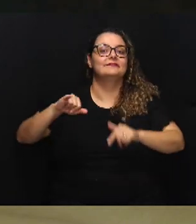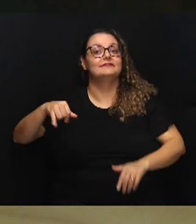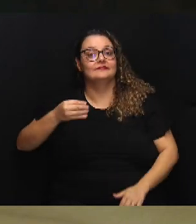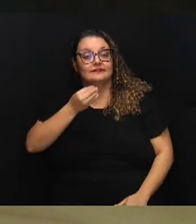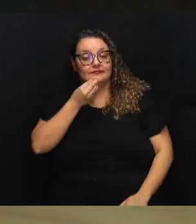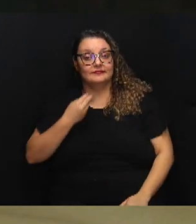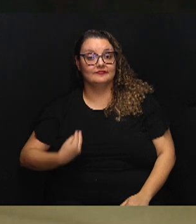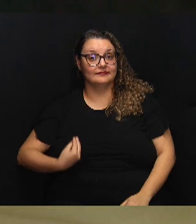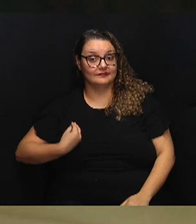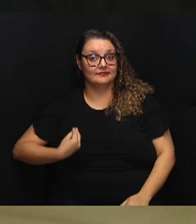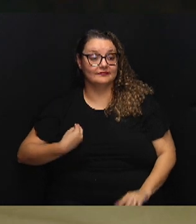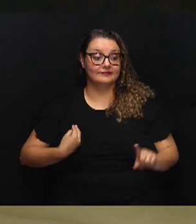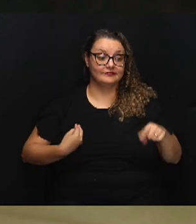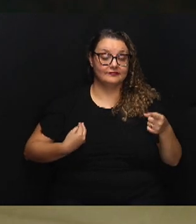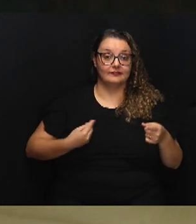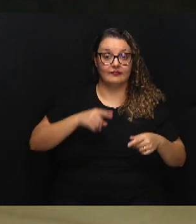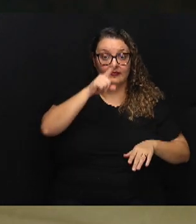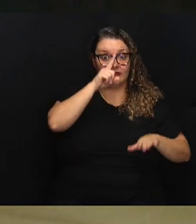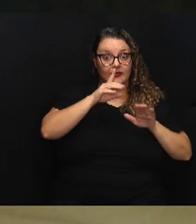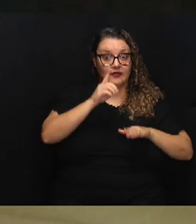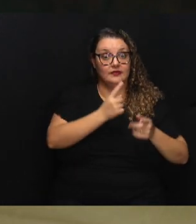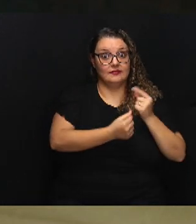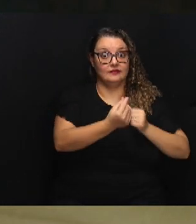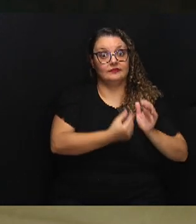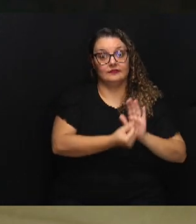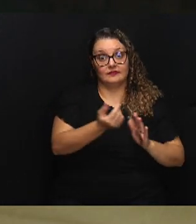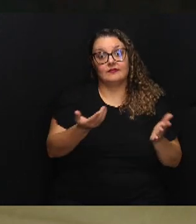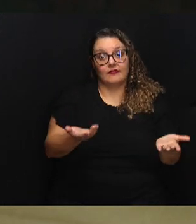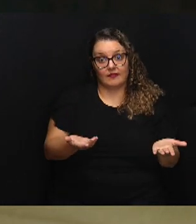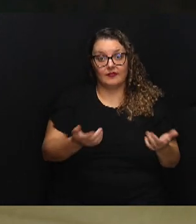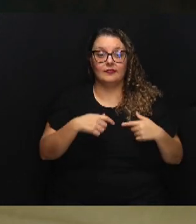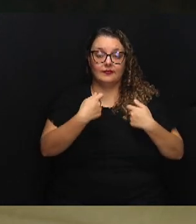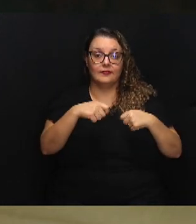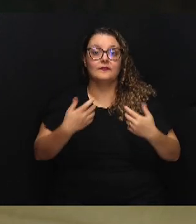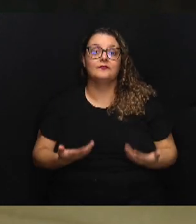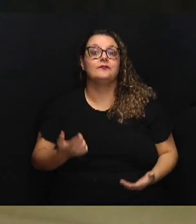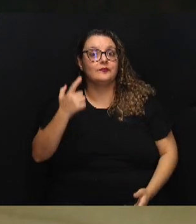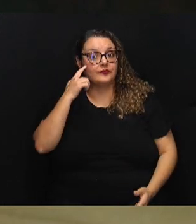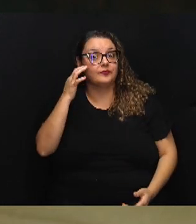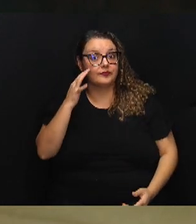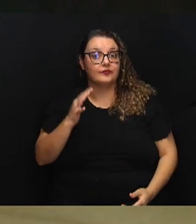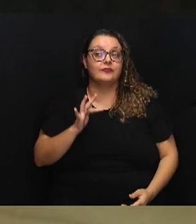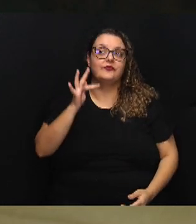vida. Do outro, o cuidado com o orçamento, né? A necessidade de